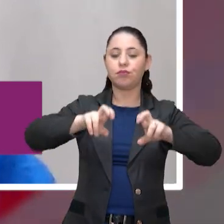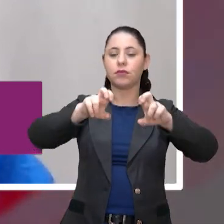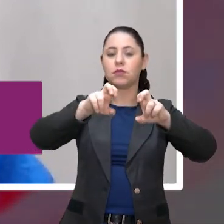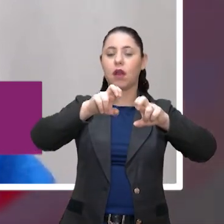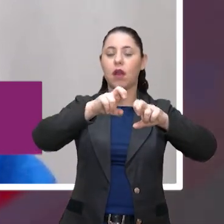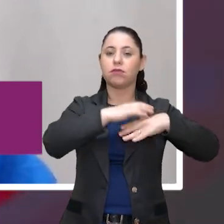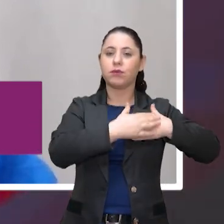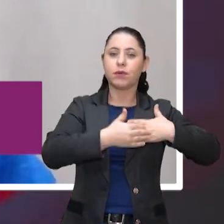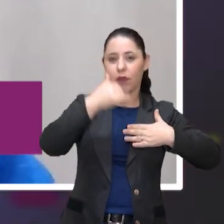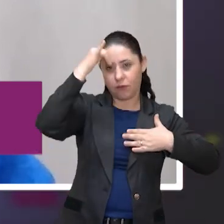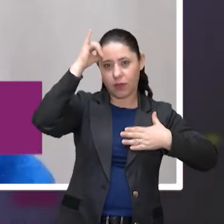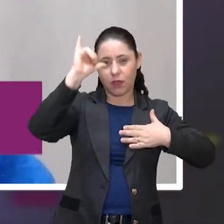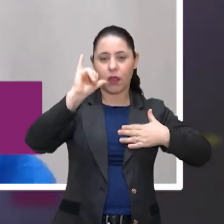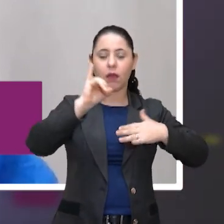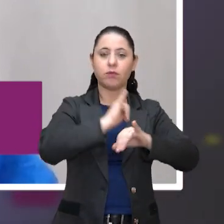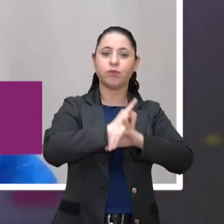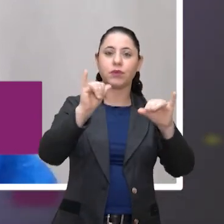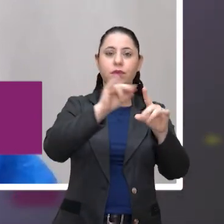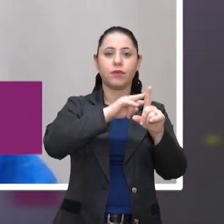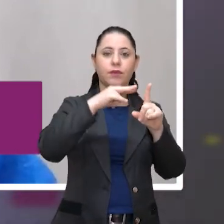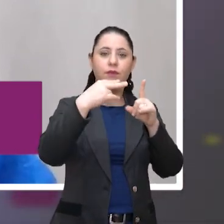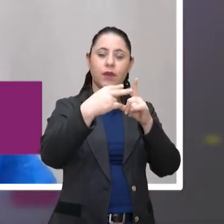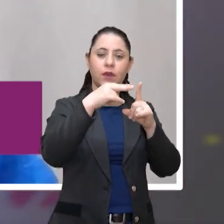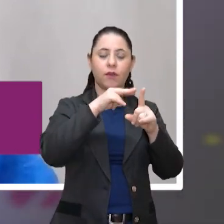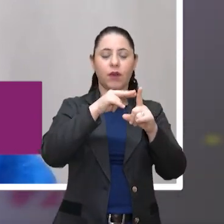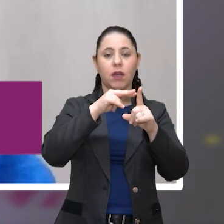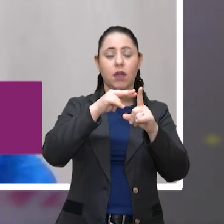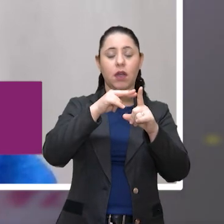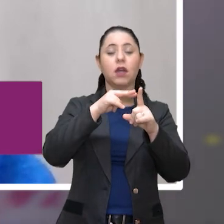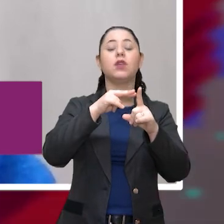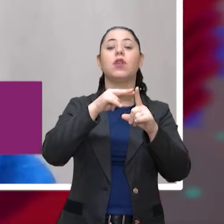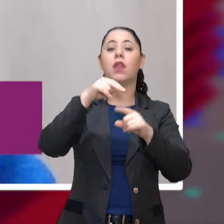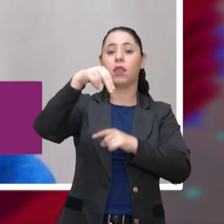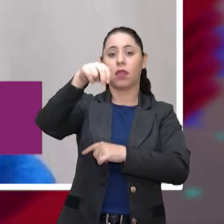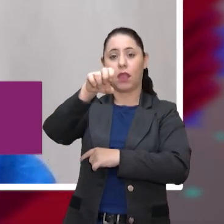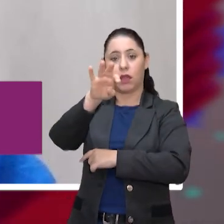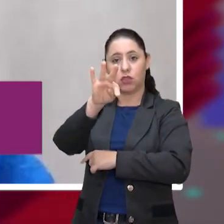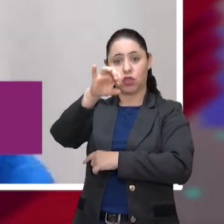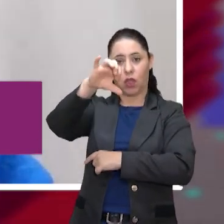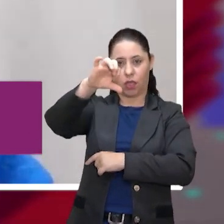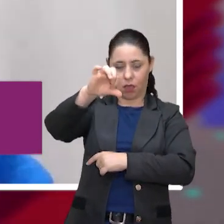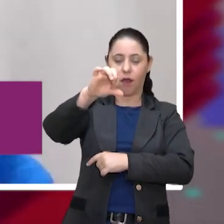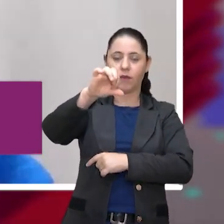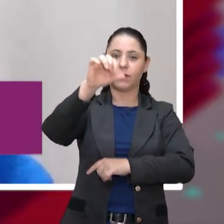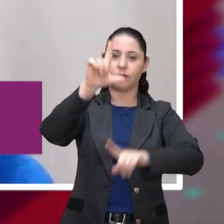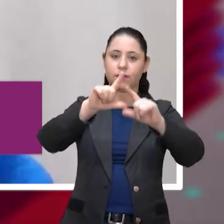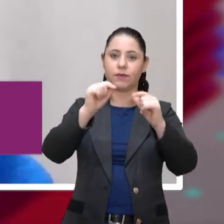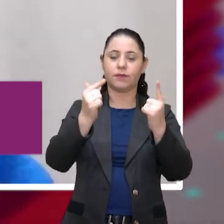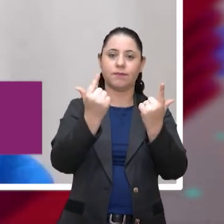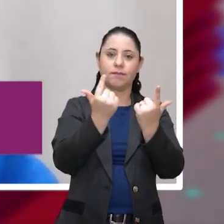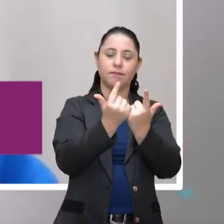câncer de mama. O programa Perspectiva vai ao ar pelo canal 9 da NET,